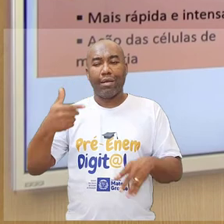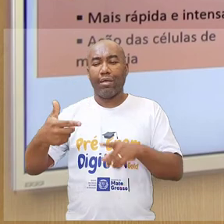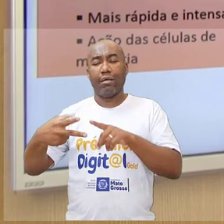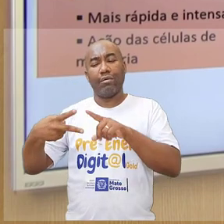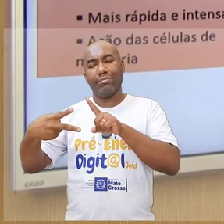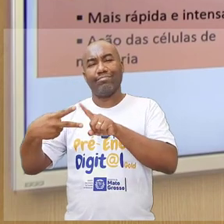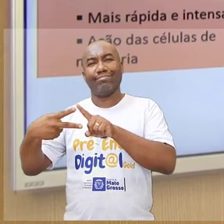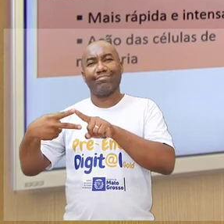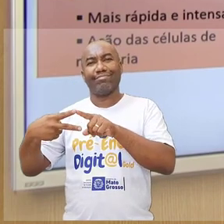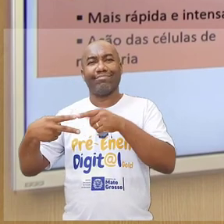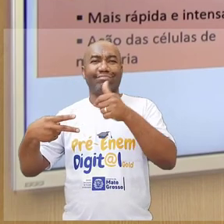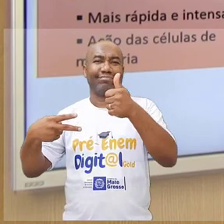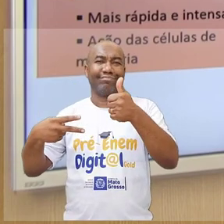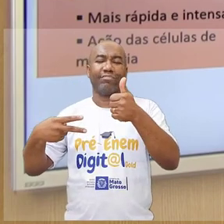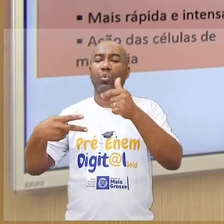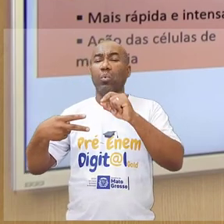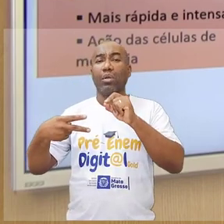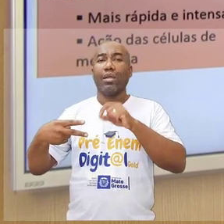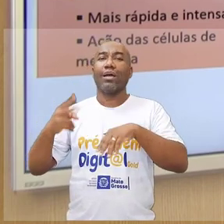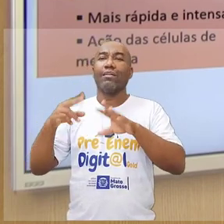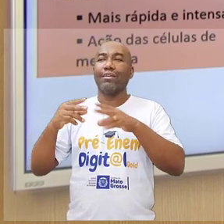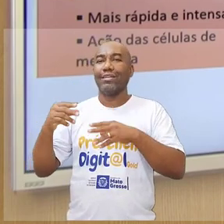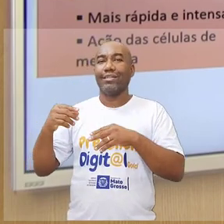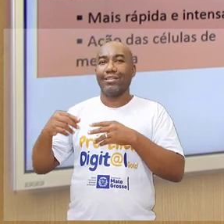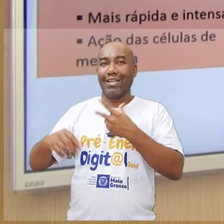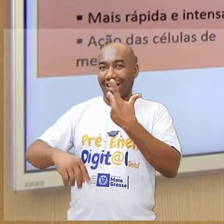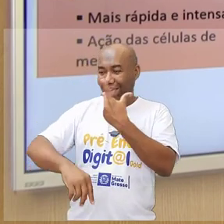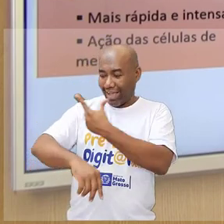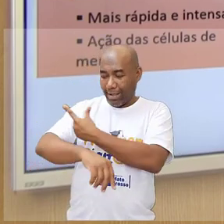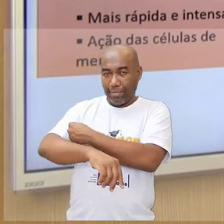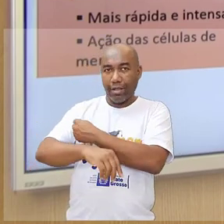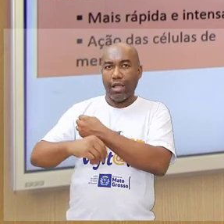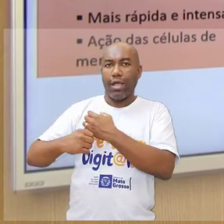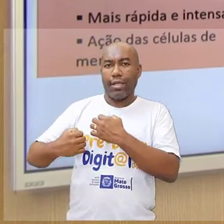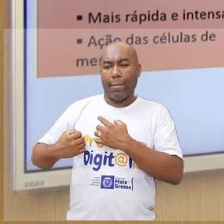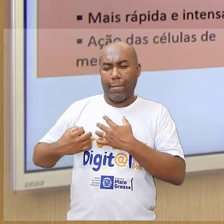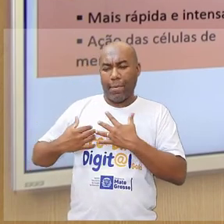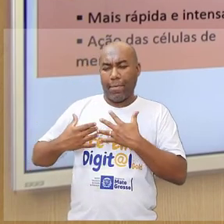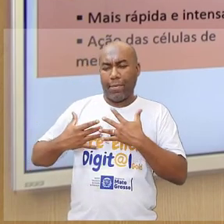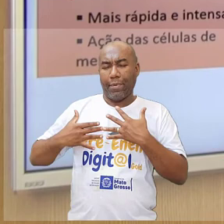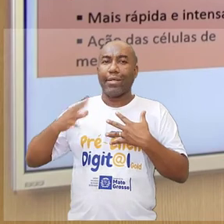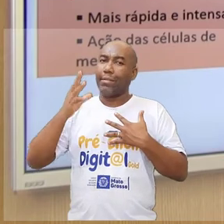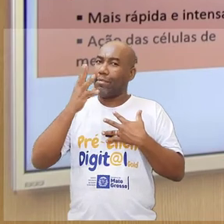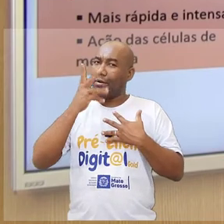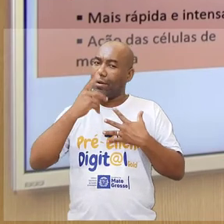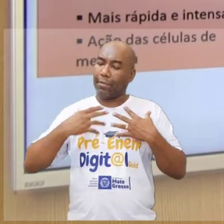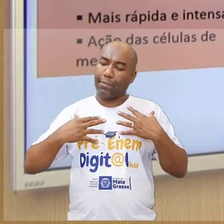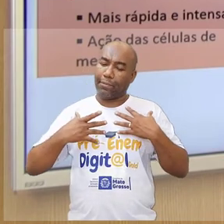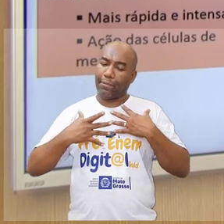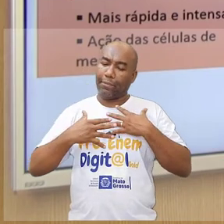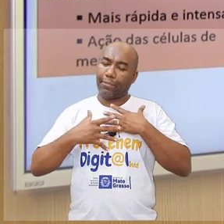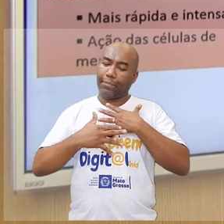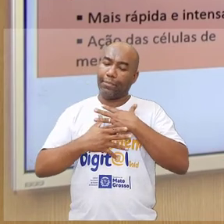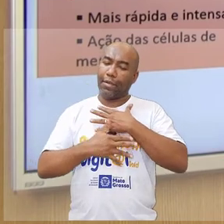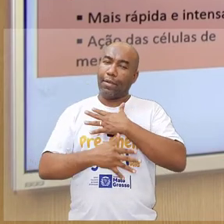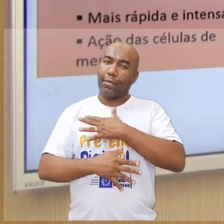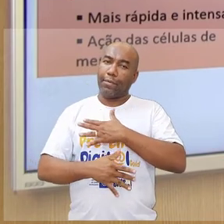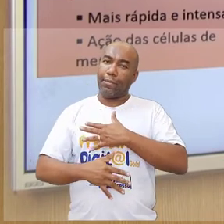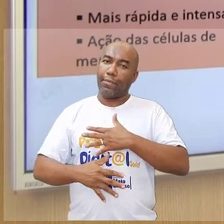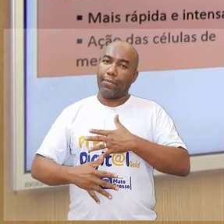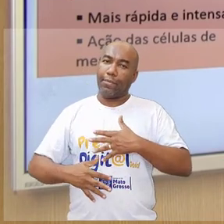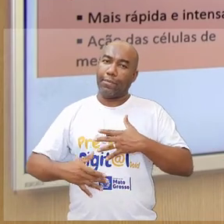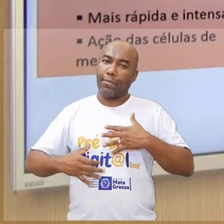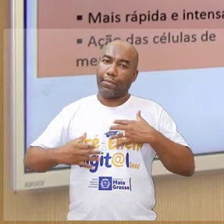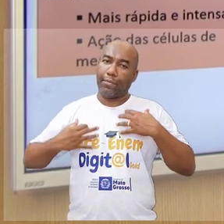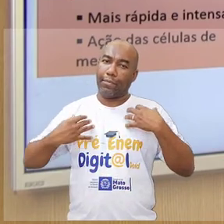Ela demora mais um pouco para acontecer, mas ela permite que o nosso corpo seja